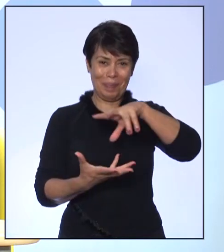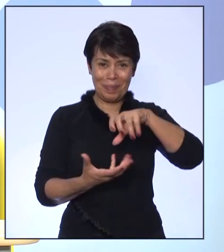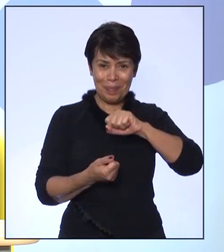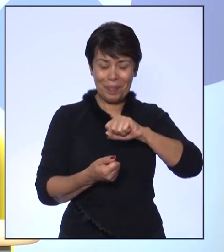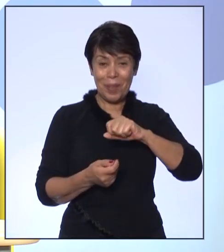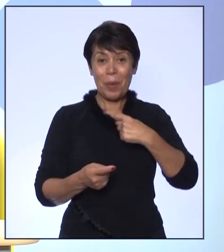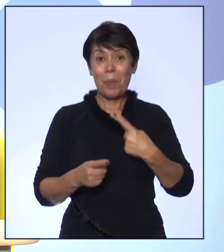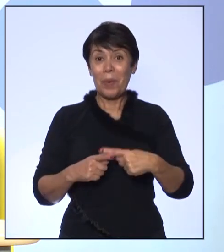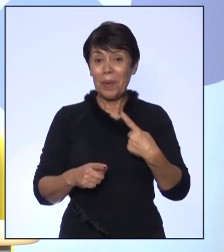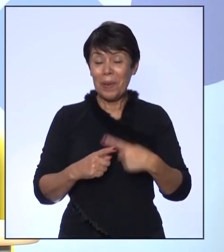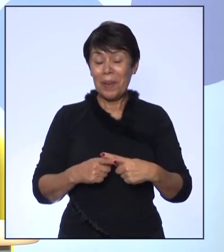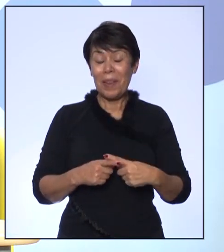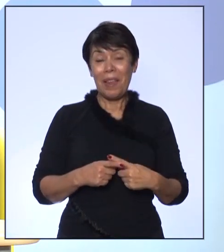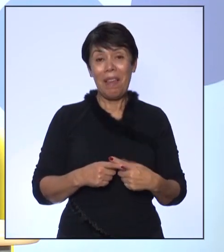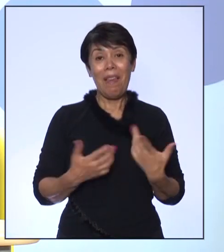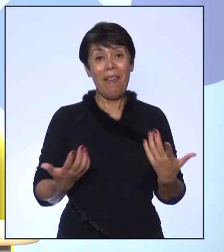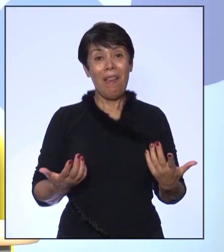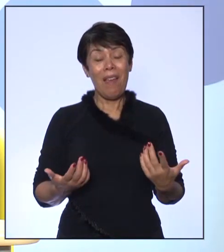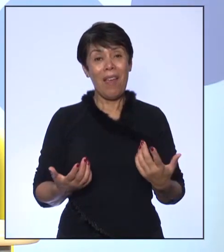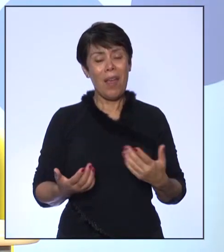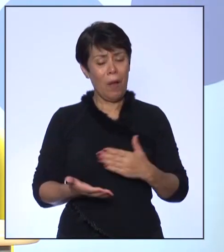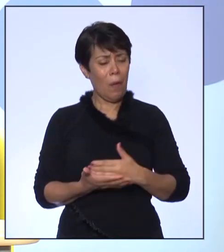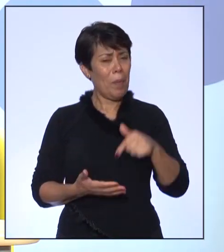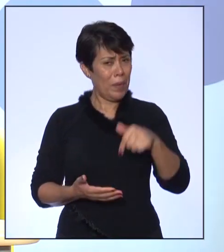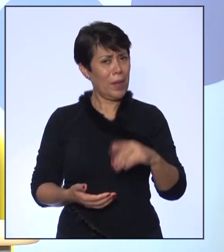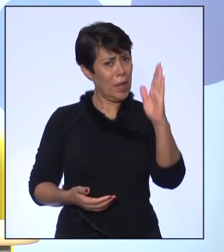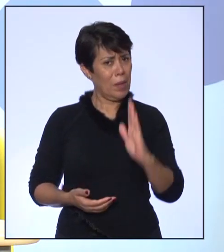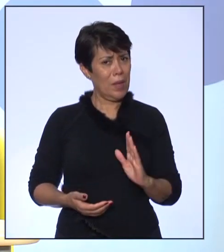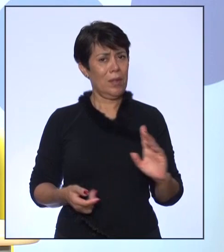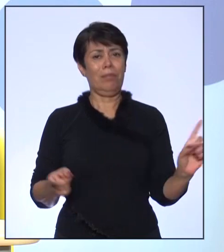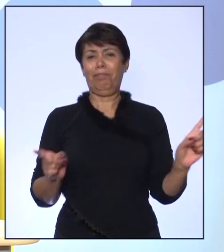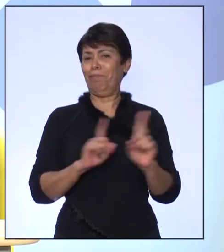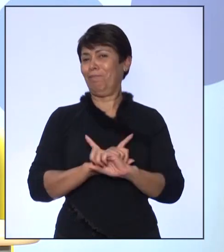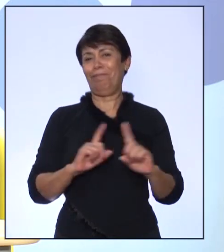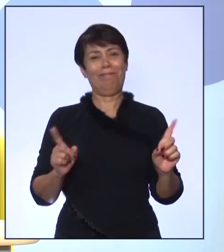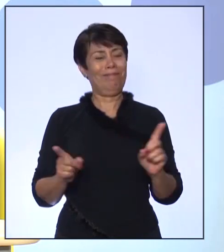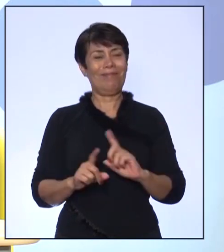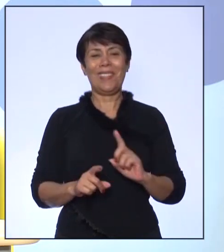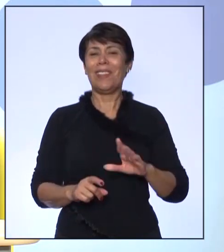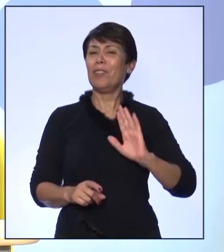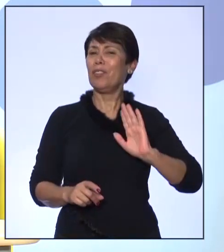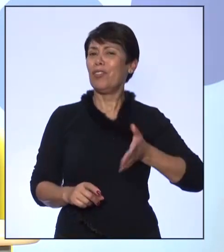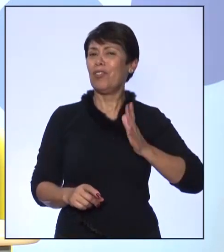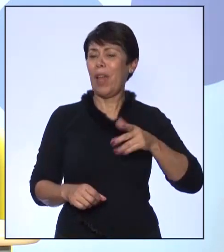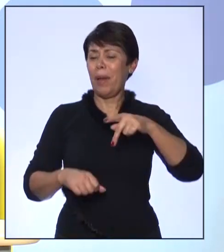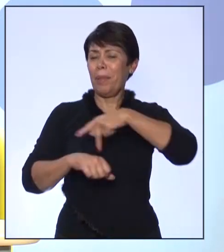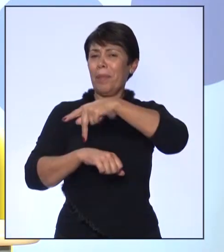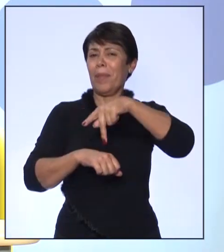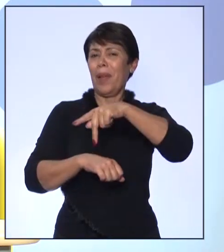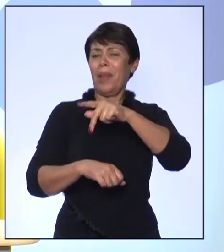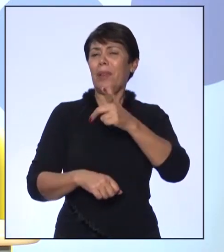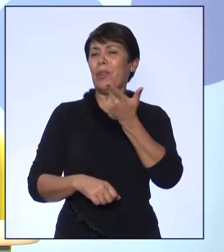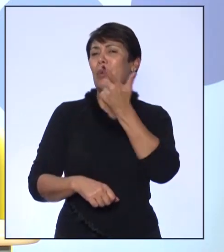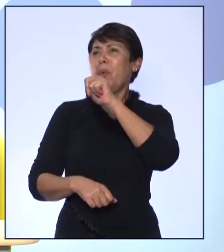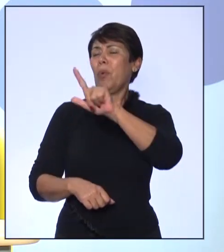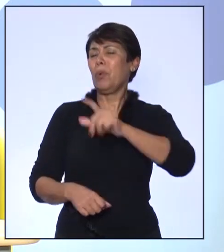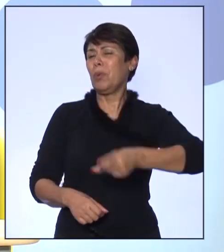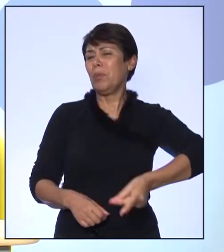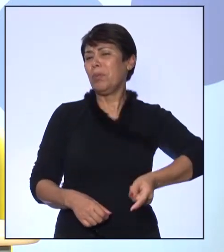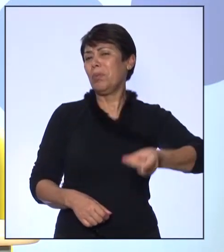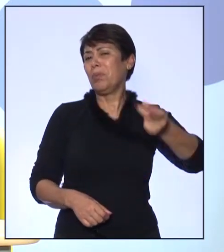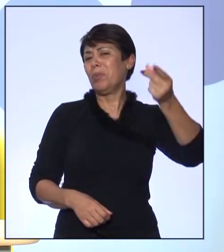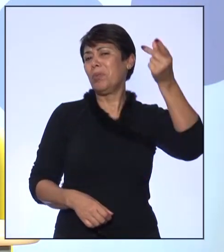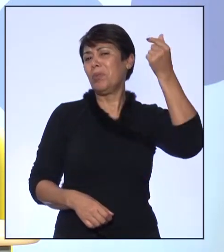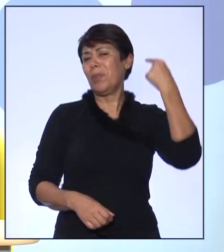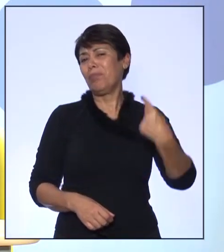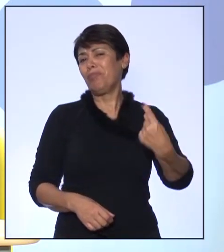o carnaval, né, ele não começa aqui no Brasil. O carnaval ele já tem, né, muito e muito tempo, né? Ele já começa